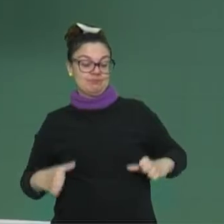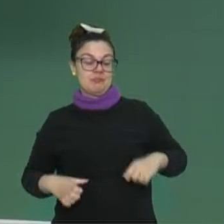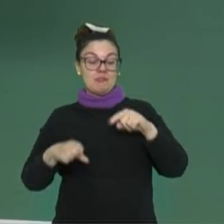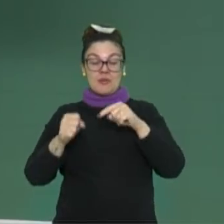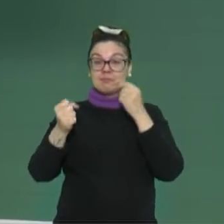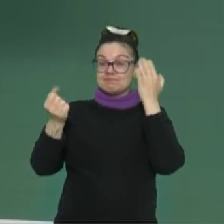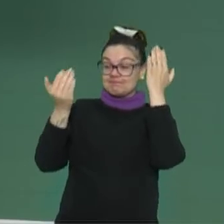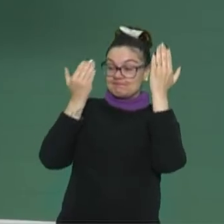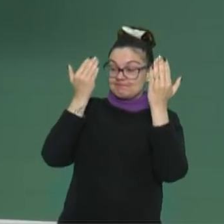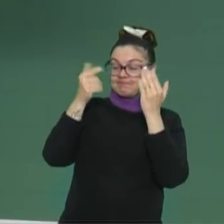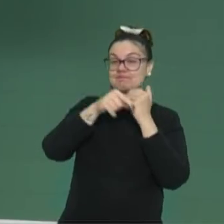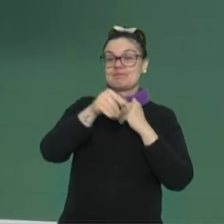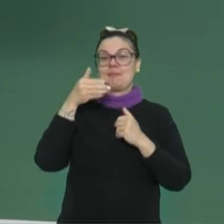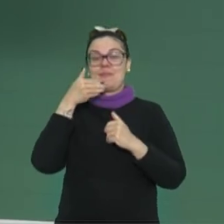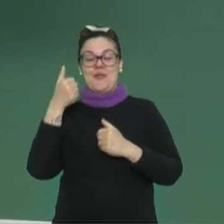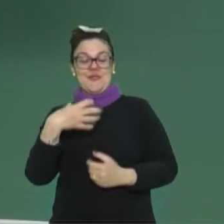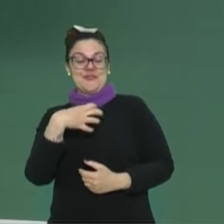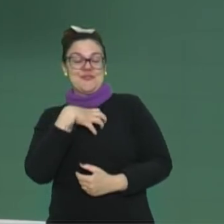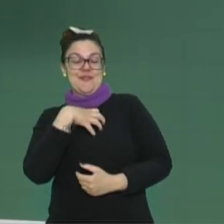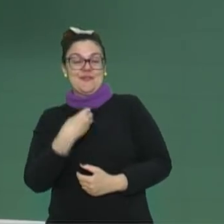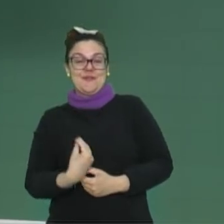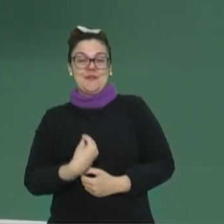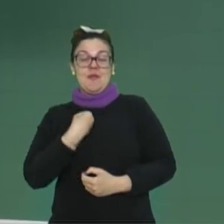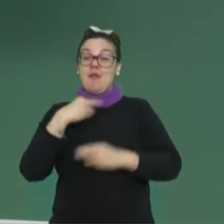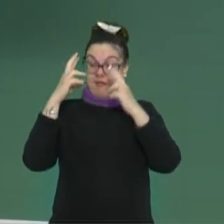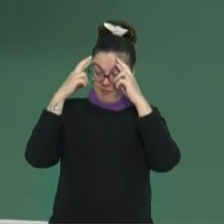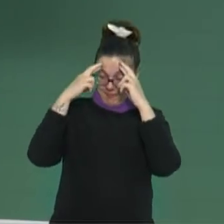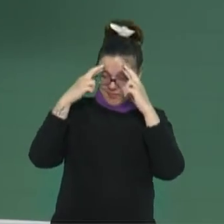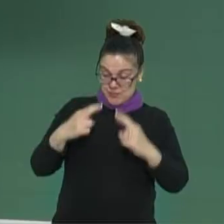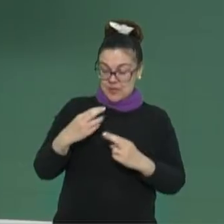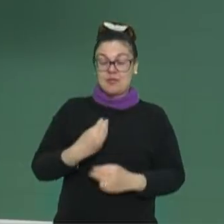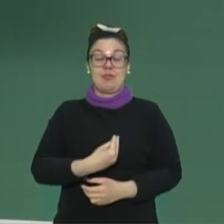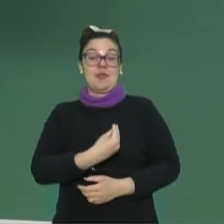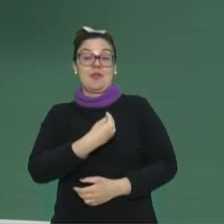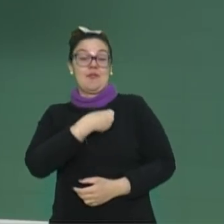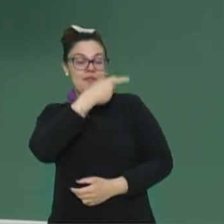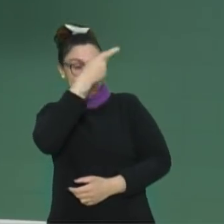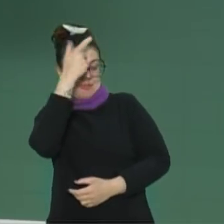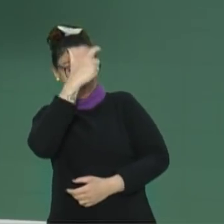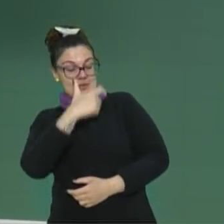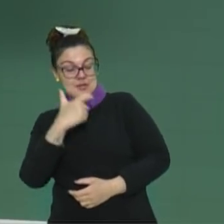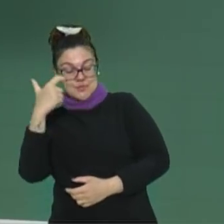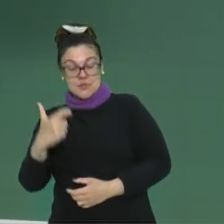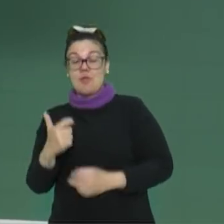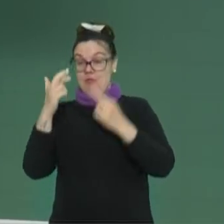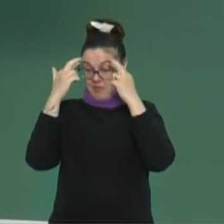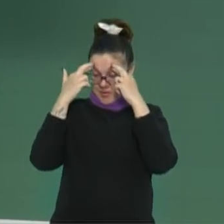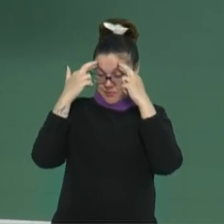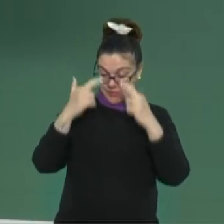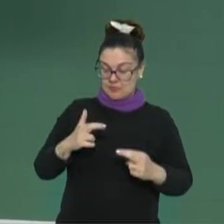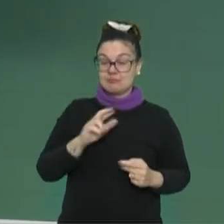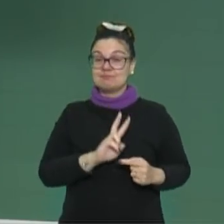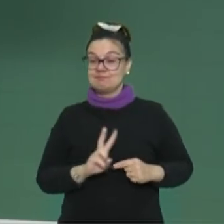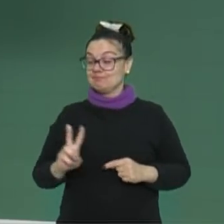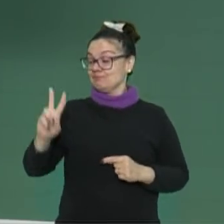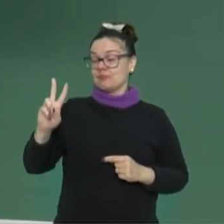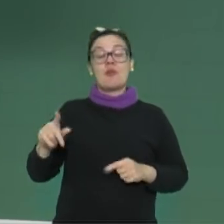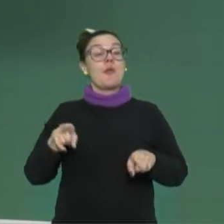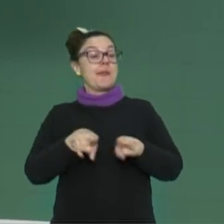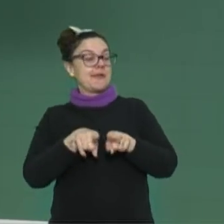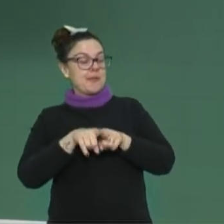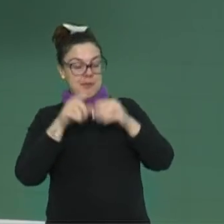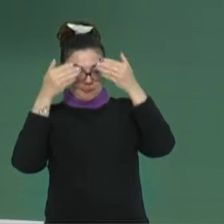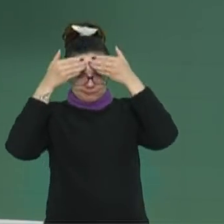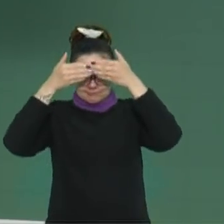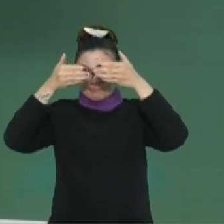sobre a melhor forma de viver nesse sentido, respeitando a vida humana, respeitando os valores, mas principalmente abrindo